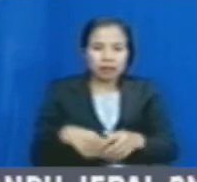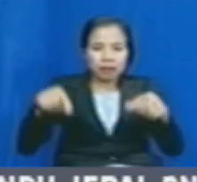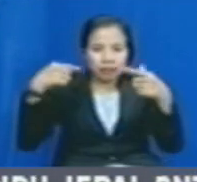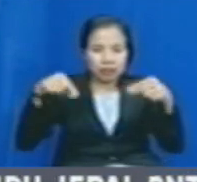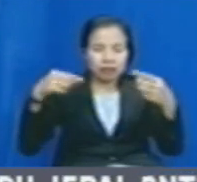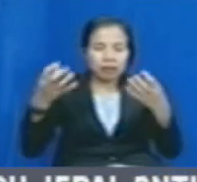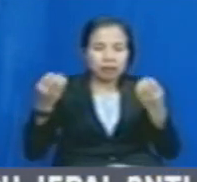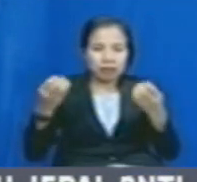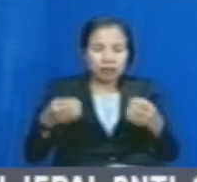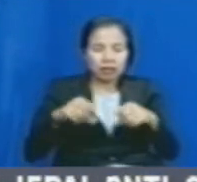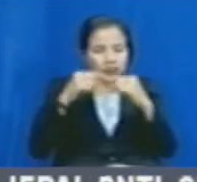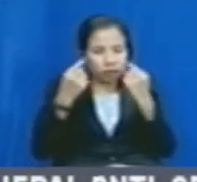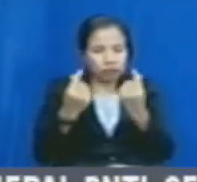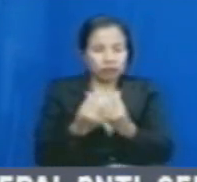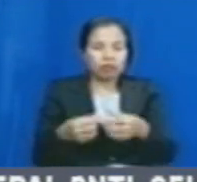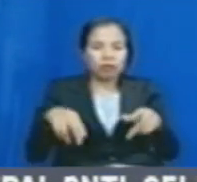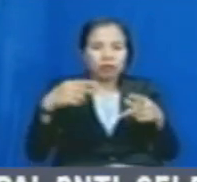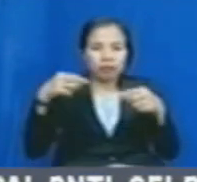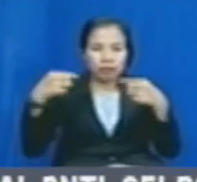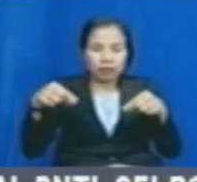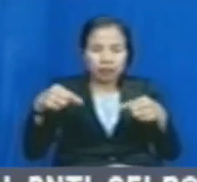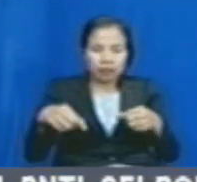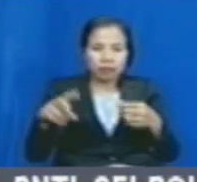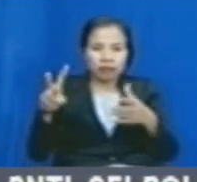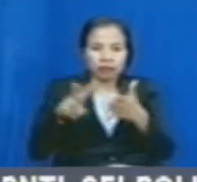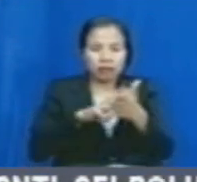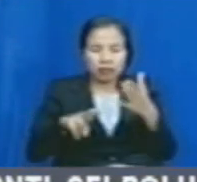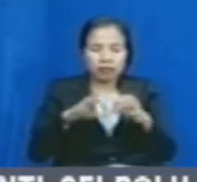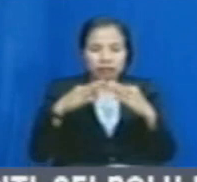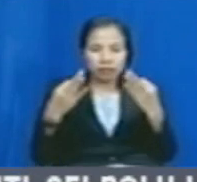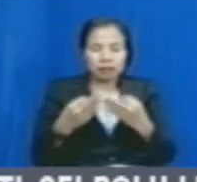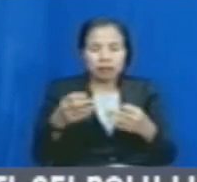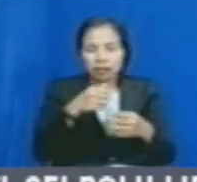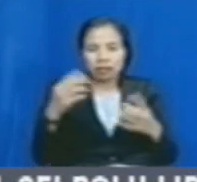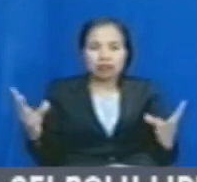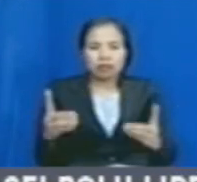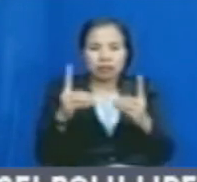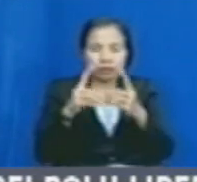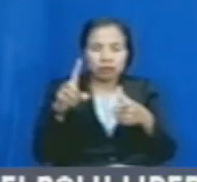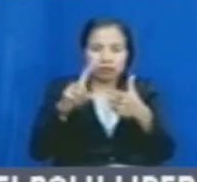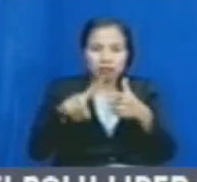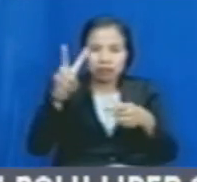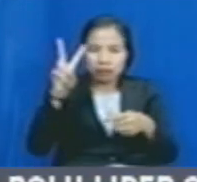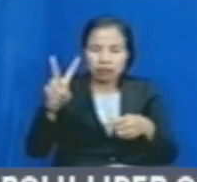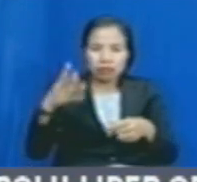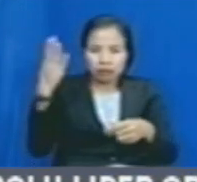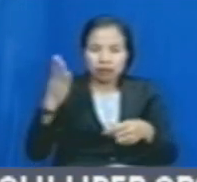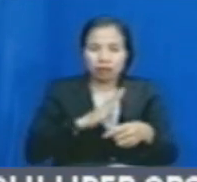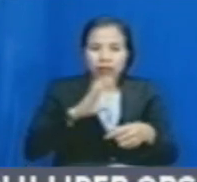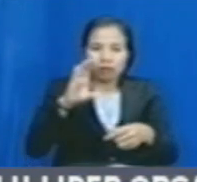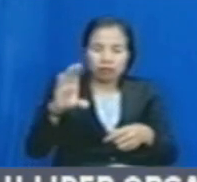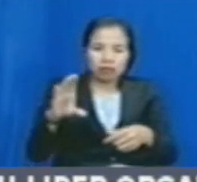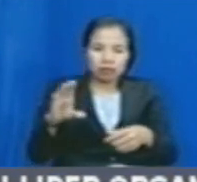há problema artes marciais, problema violência doméstica, problema sério como acontece. Segundo, ia baucau,